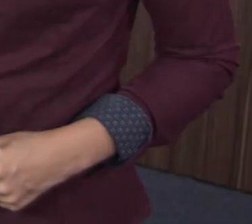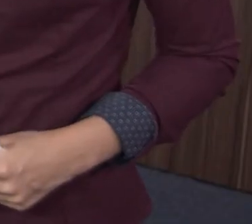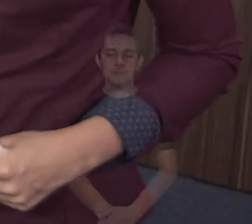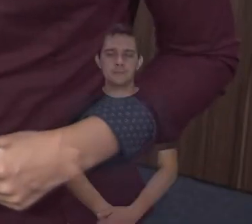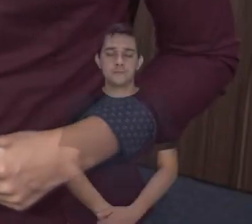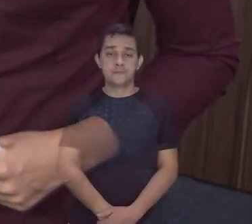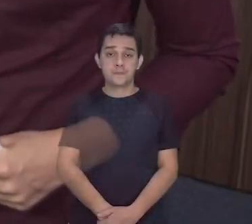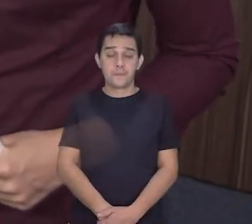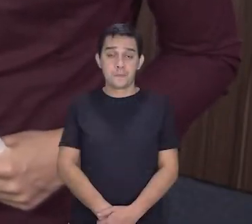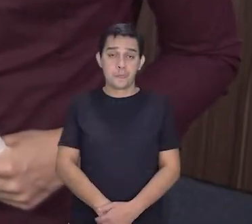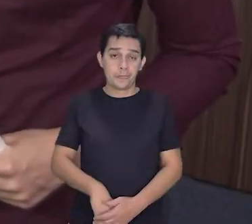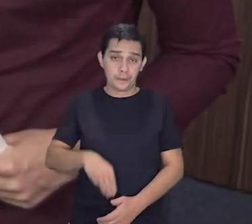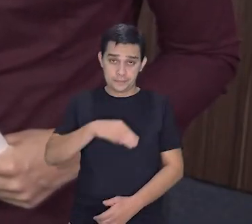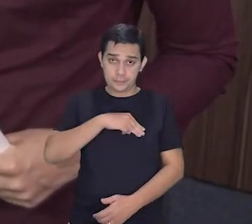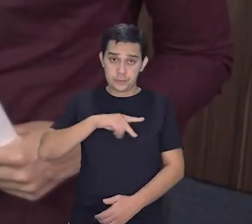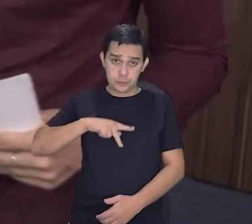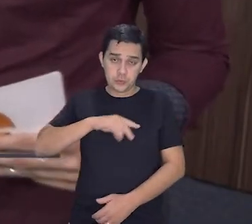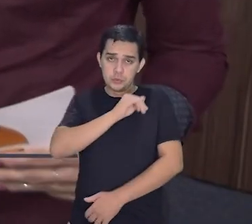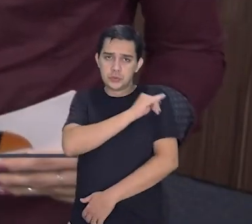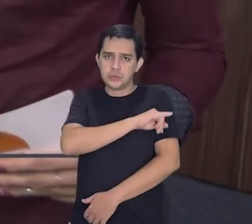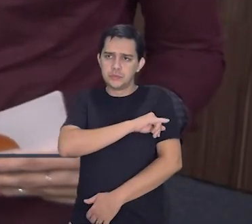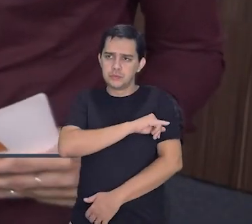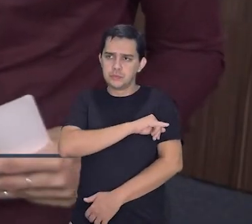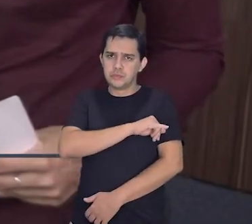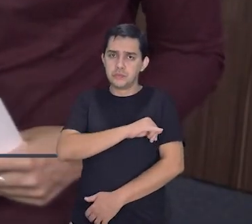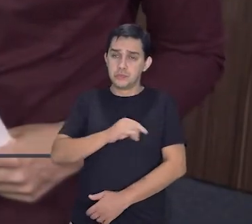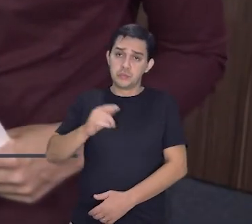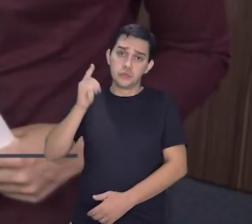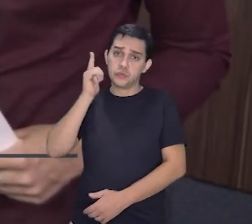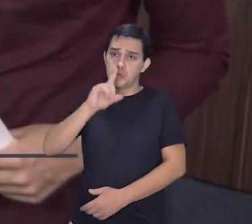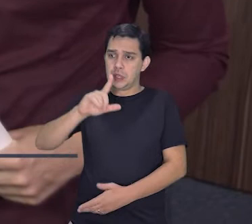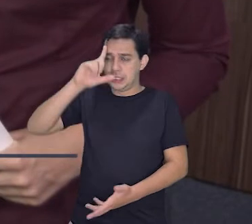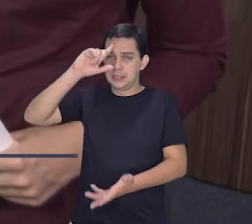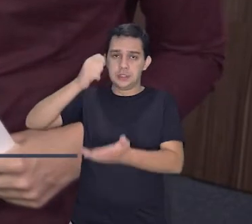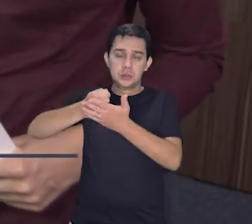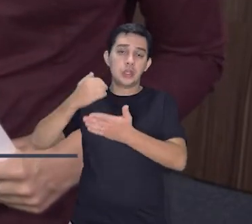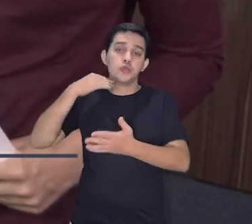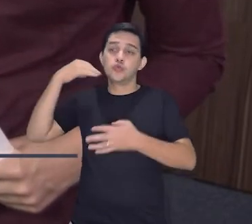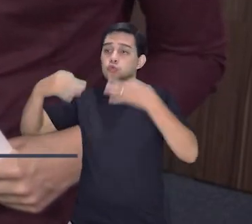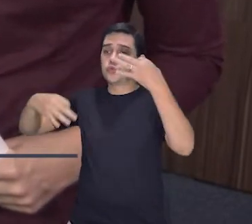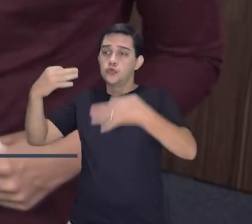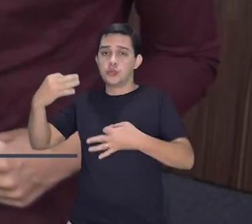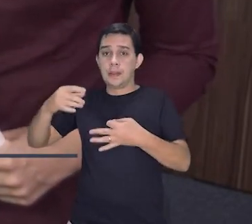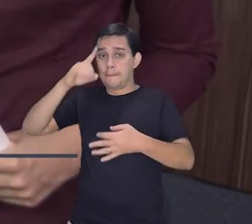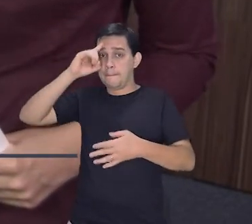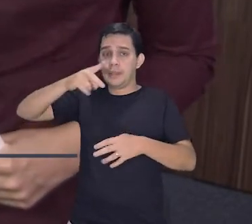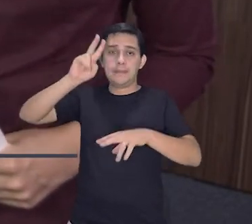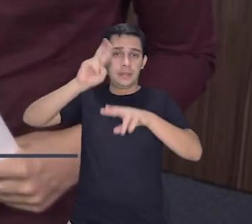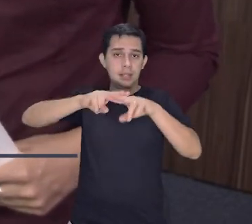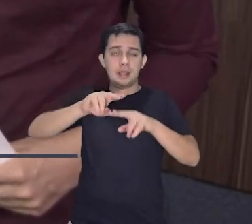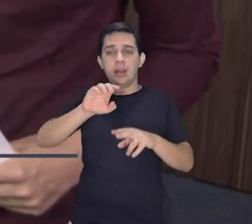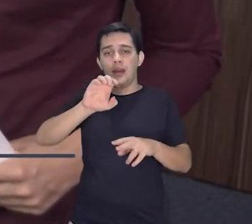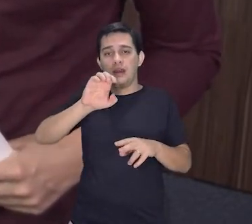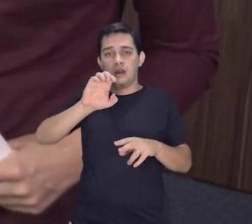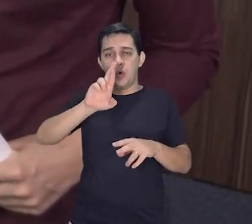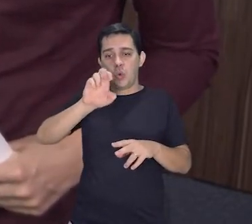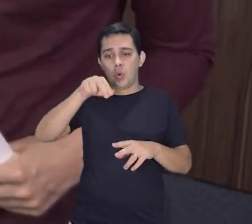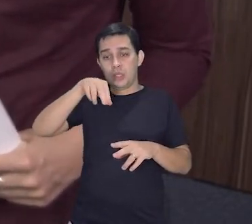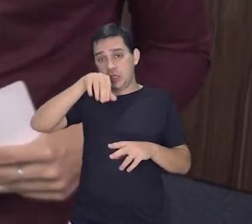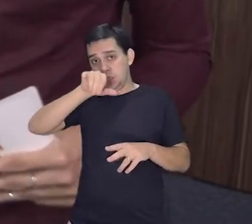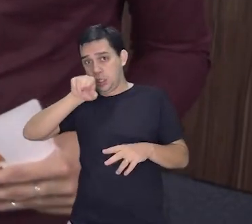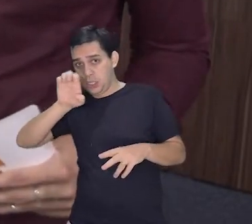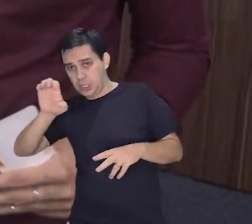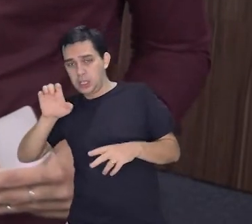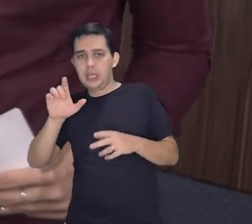O Ministério Público do Rio de Janeiro obteve decisão da Justiça decretando a prisão de Rony Lessa e sua esposa Elaine Lessa pelo crime